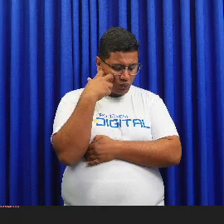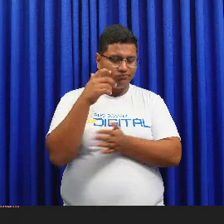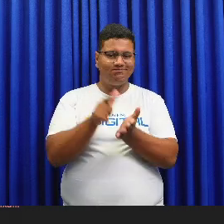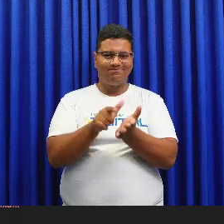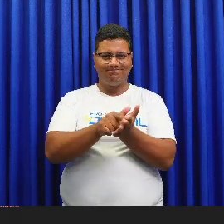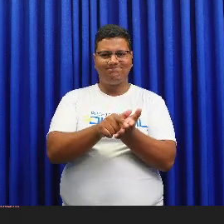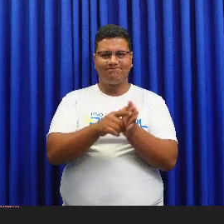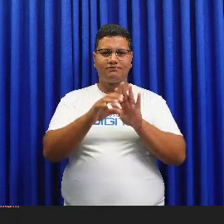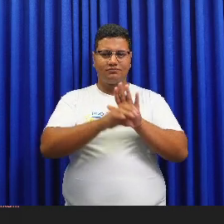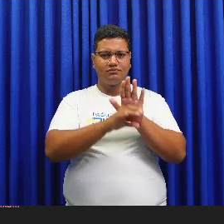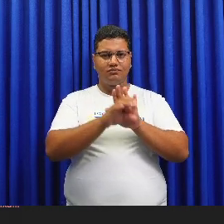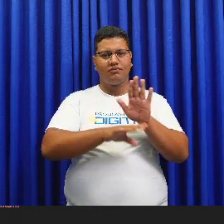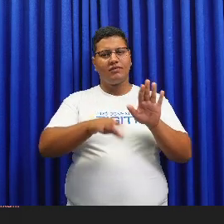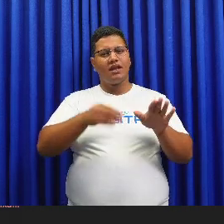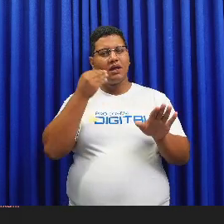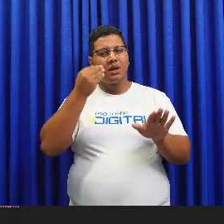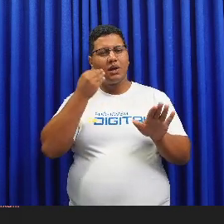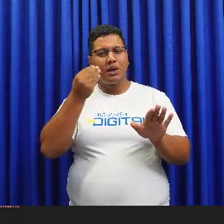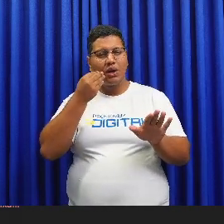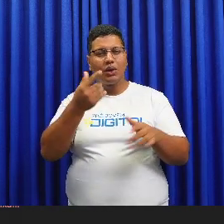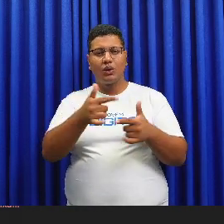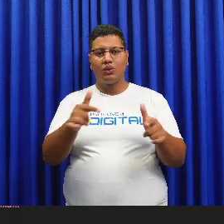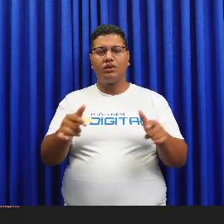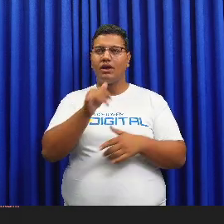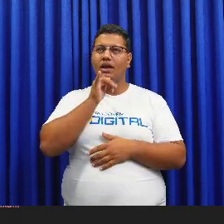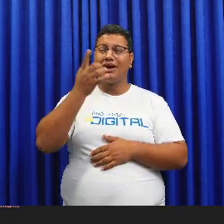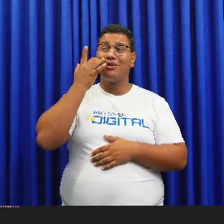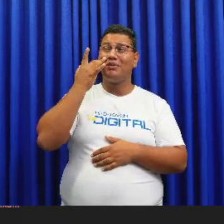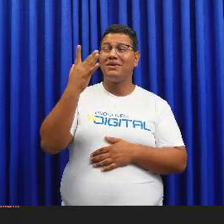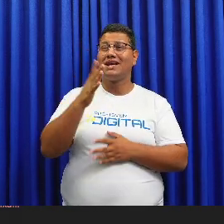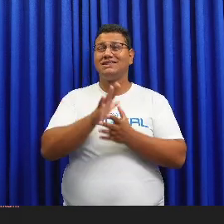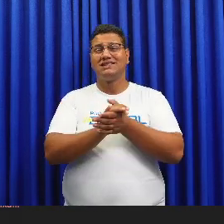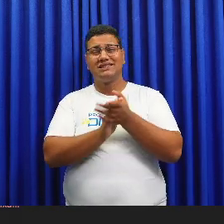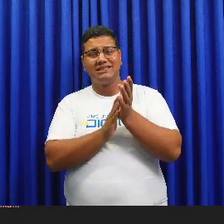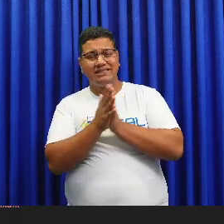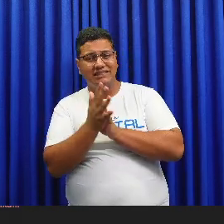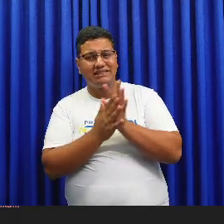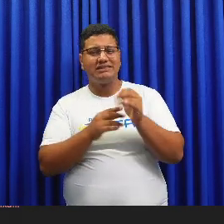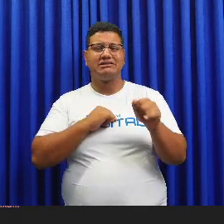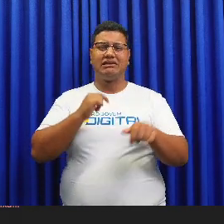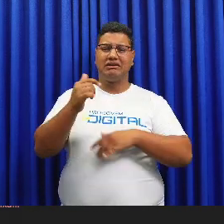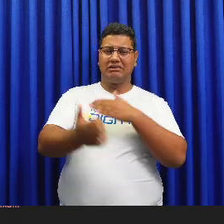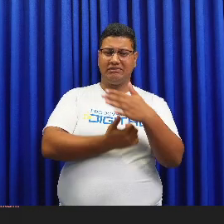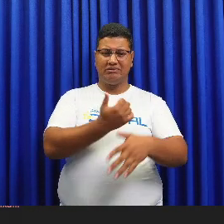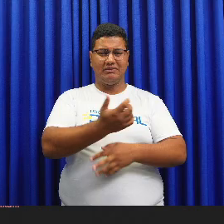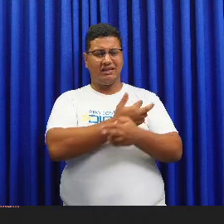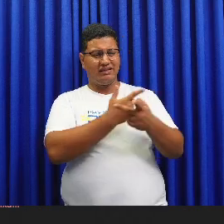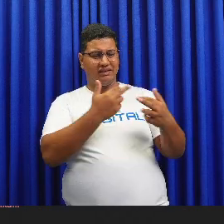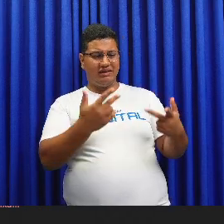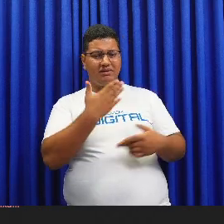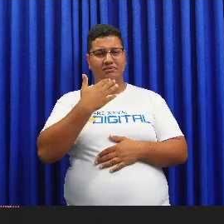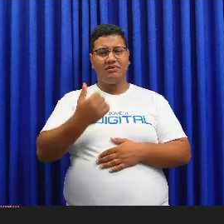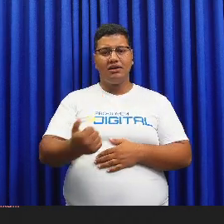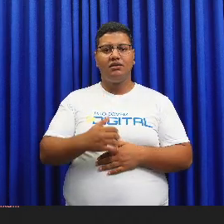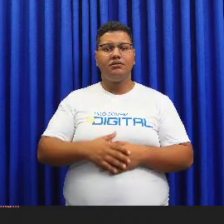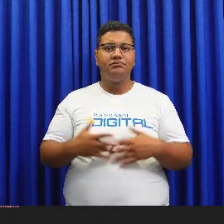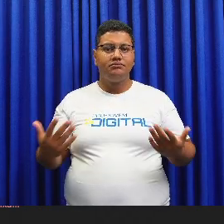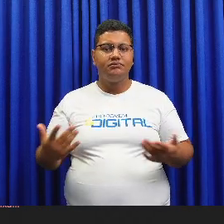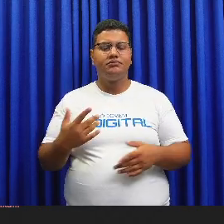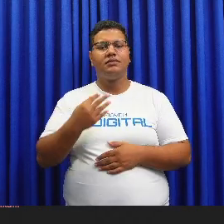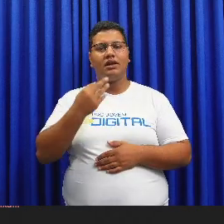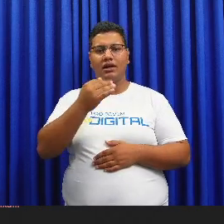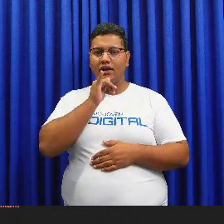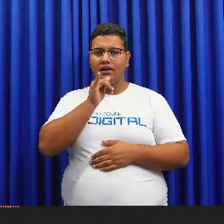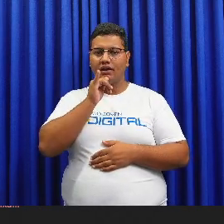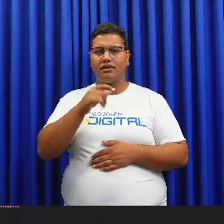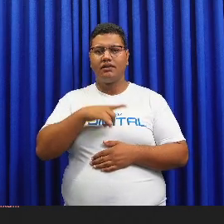currículo por, às vezes, uma falta de experiência. Eu acho que quanto mais empresa eu colocar no meu currículo, melhor. Porque significa que eu